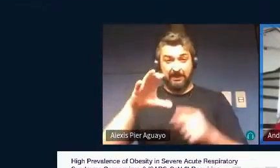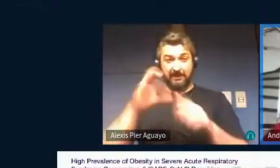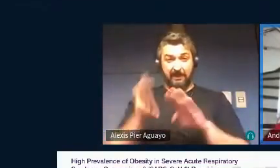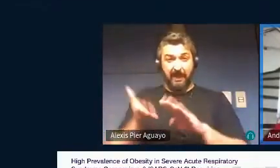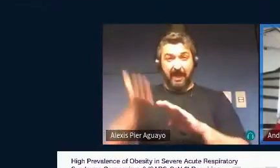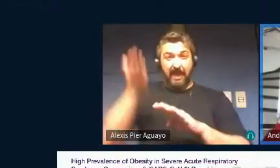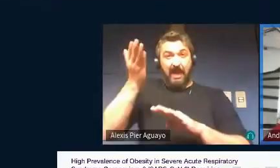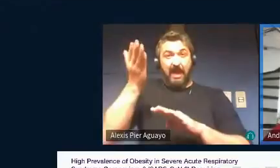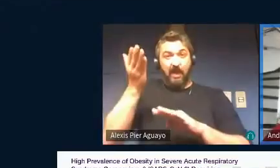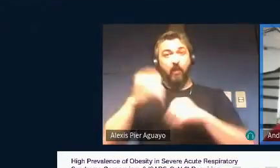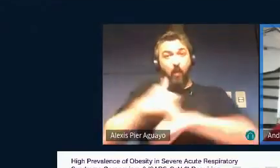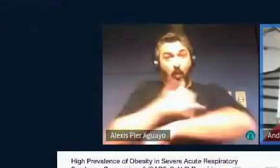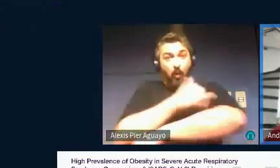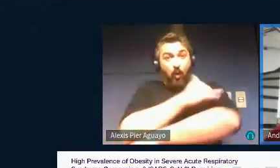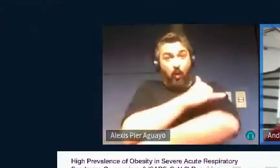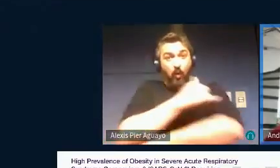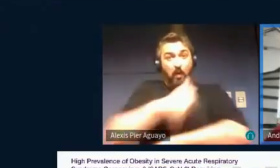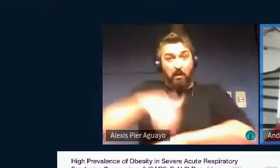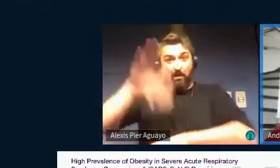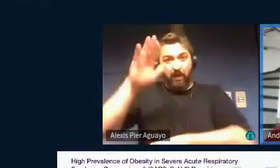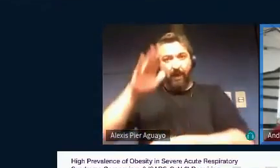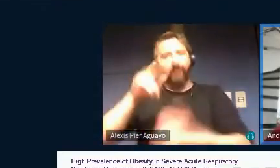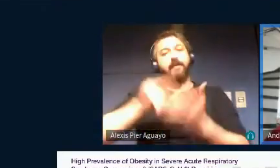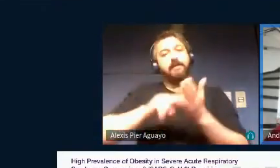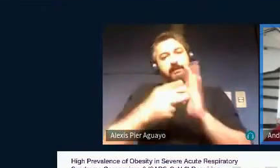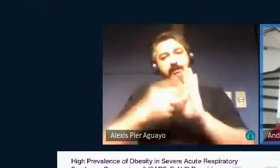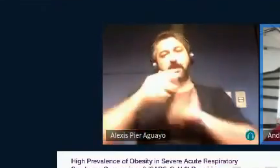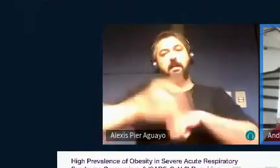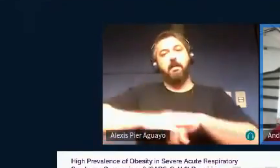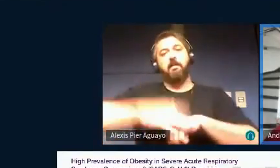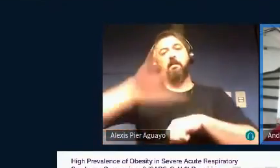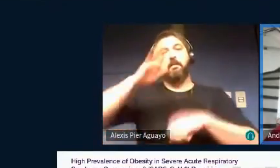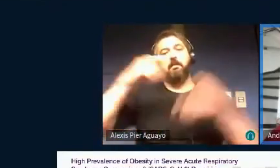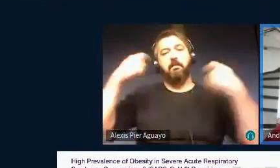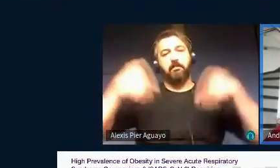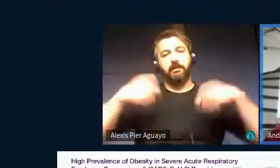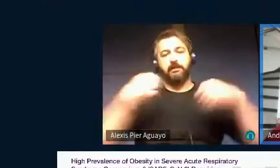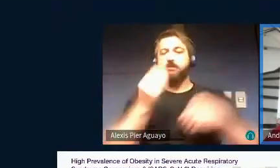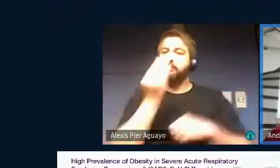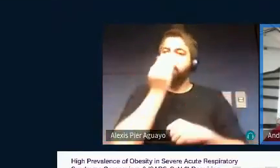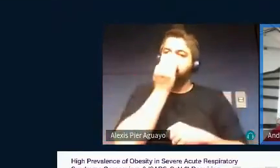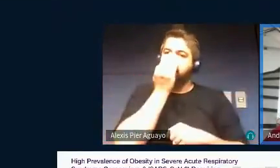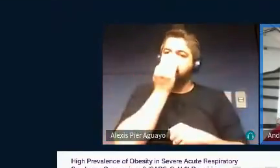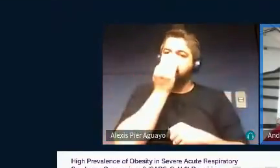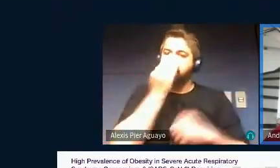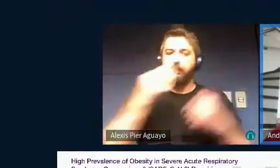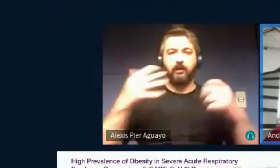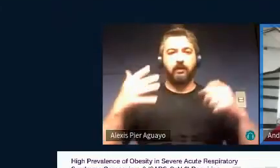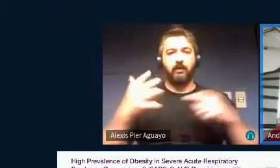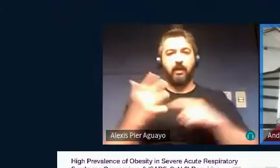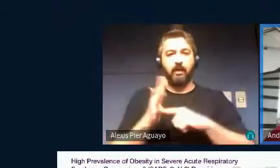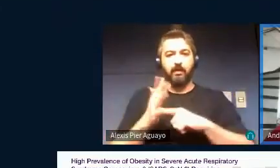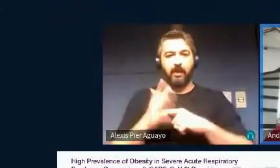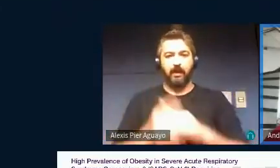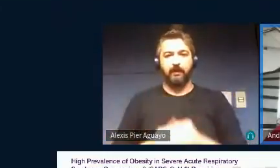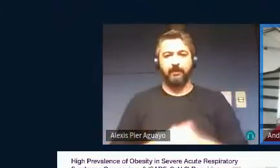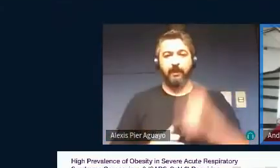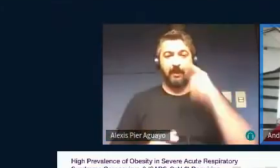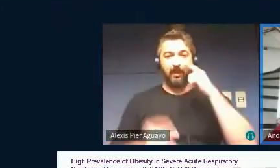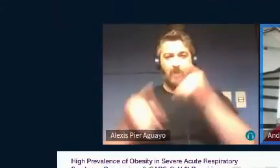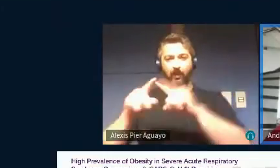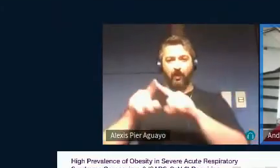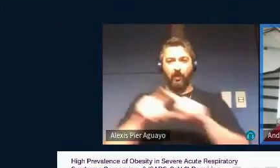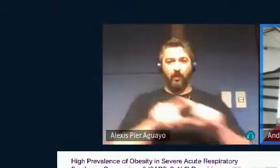IMC maior tiveram mais necessidade de intervenção mecânica. E nesse quadrinho aqui, eles fizeram uma relação bastante interessante, que